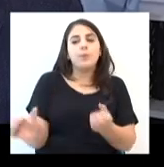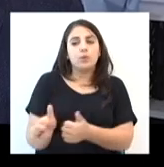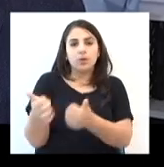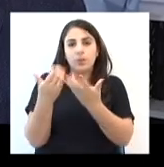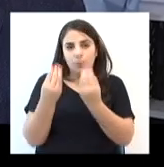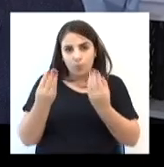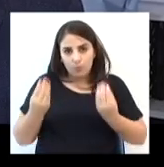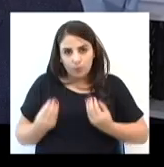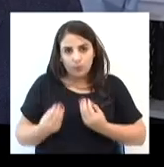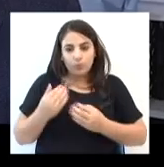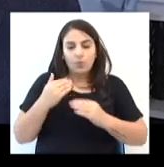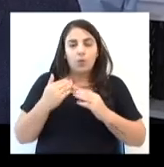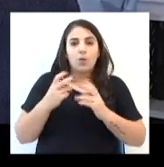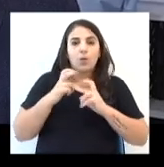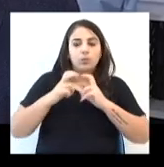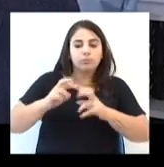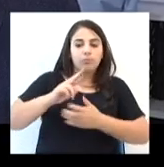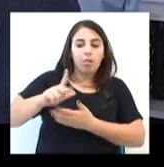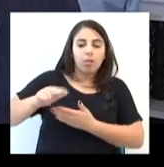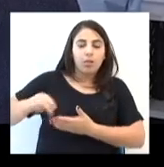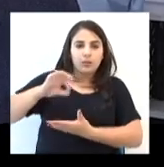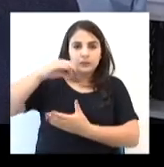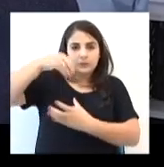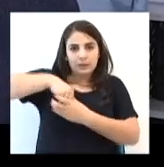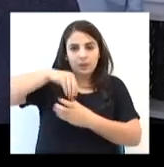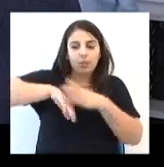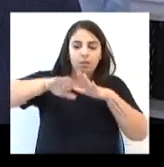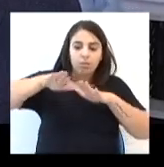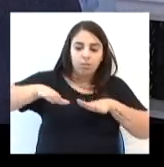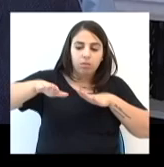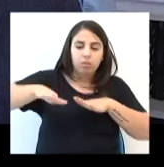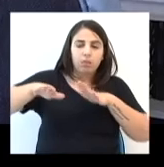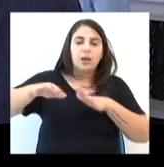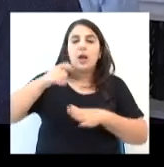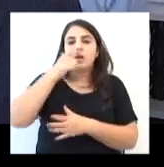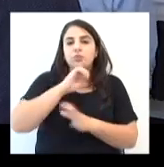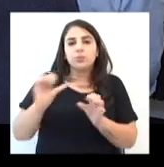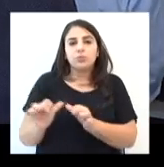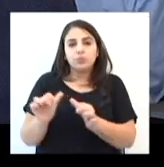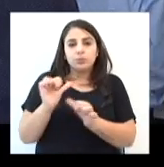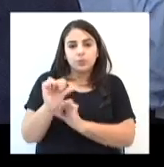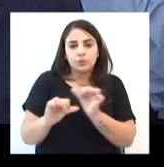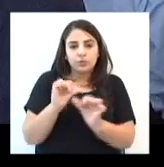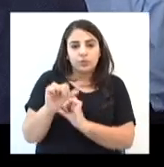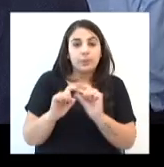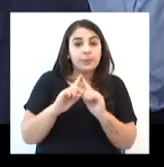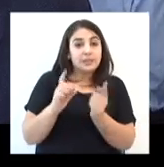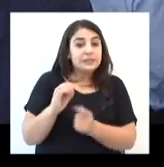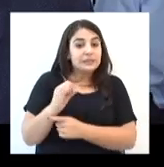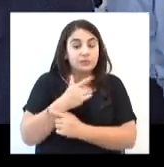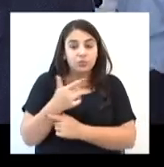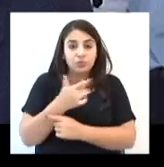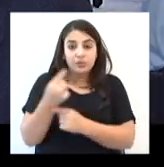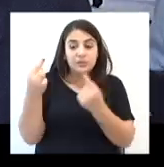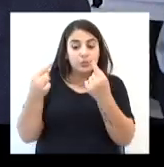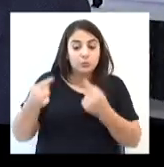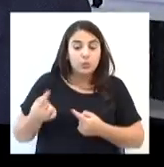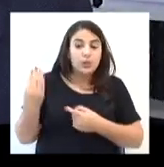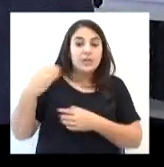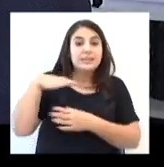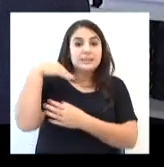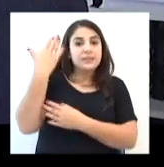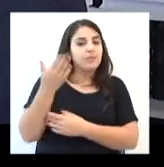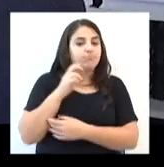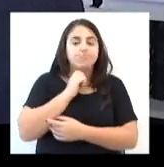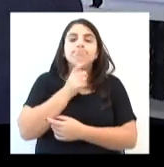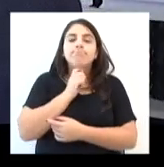muito o trânsito dentro da universidade, que é algo que já foi feito ali, já foi modificado, mas se não tiver a infraestrutura externa,